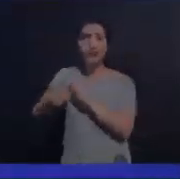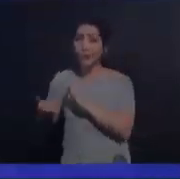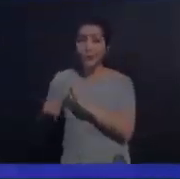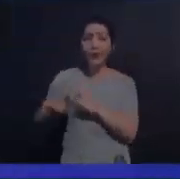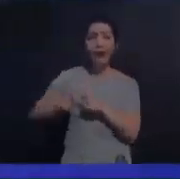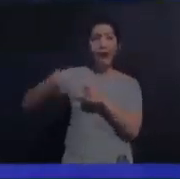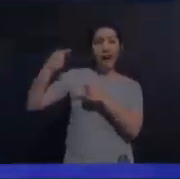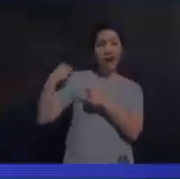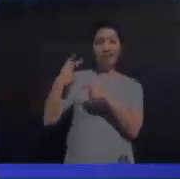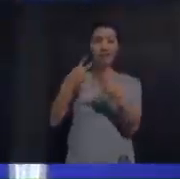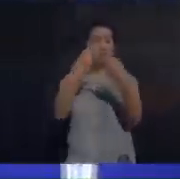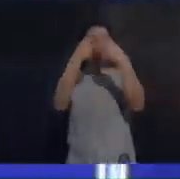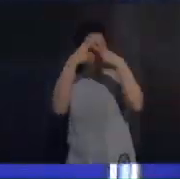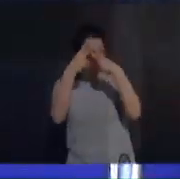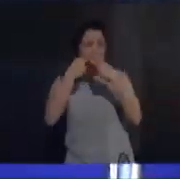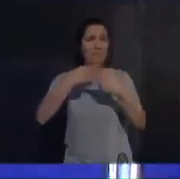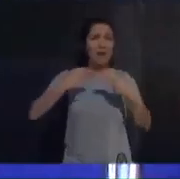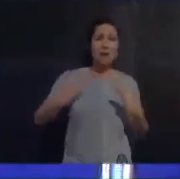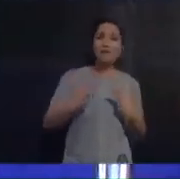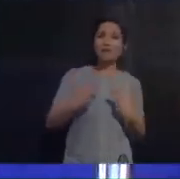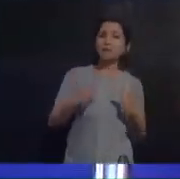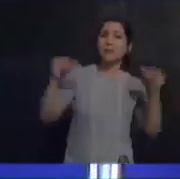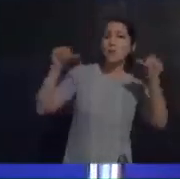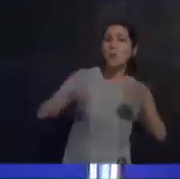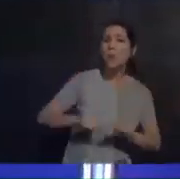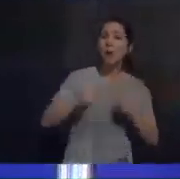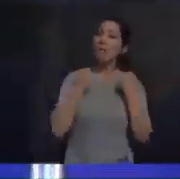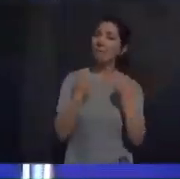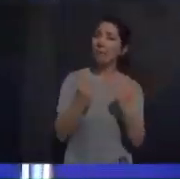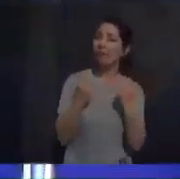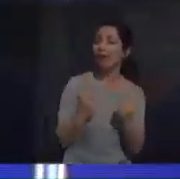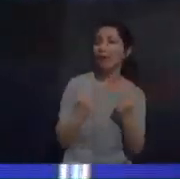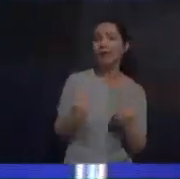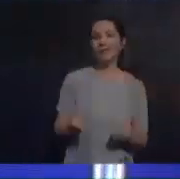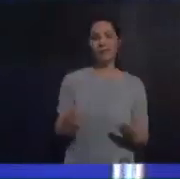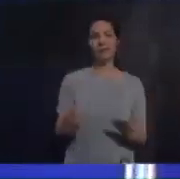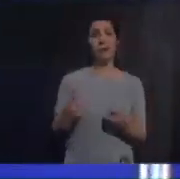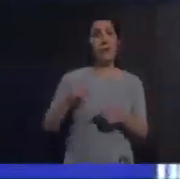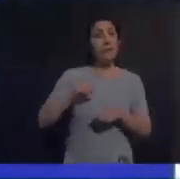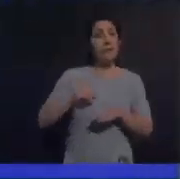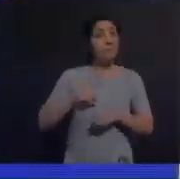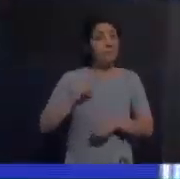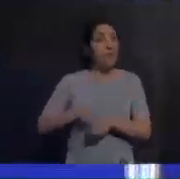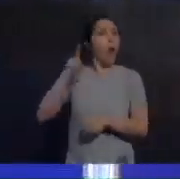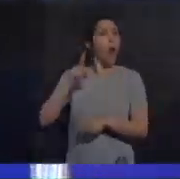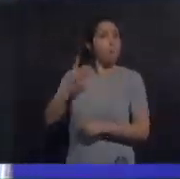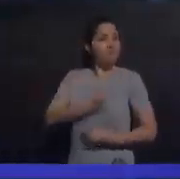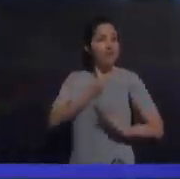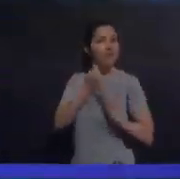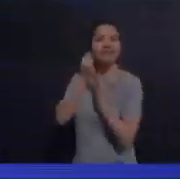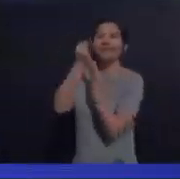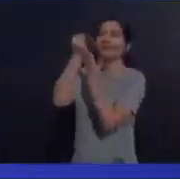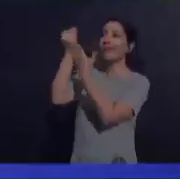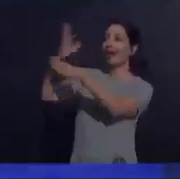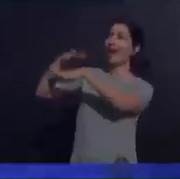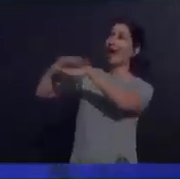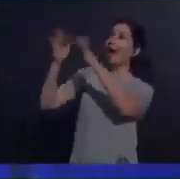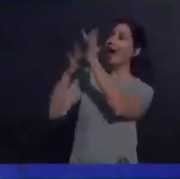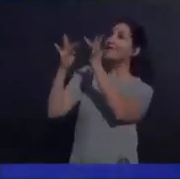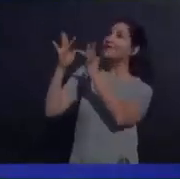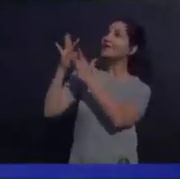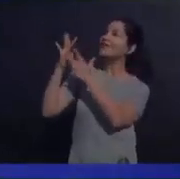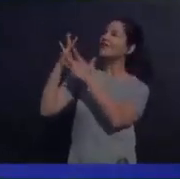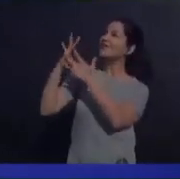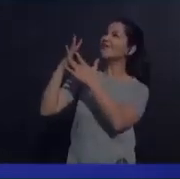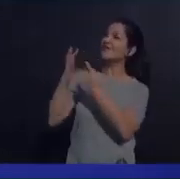tantos pesos na minha vida que não precisava de carregar, mas quando eu entreguei a minha vida a Ele, Ele